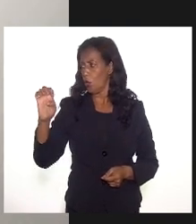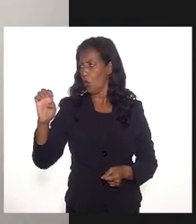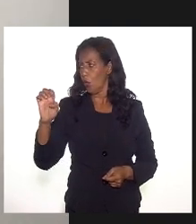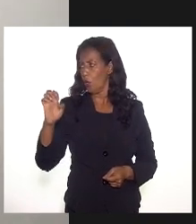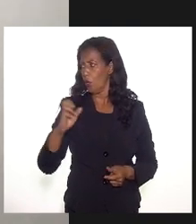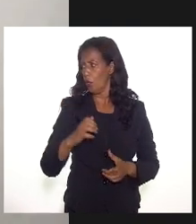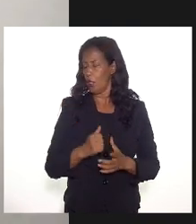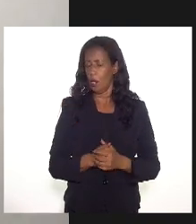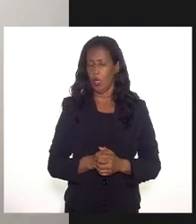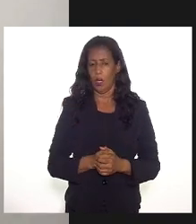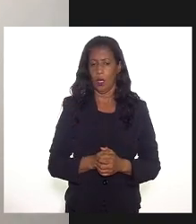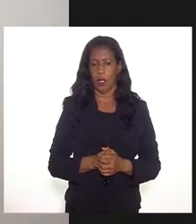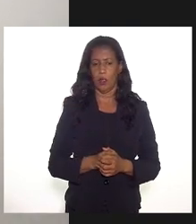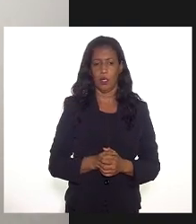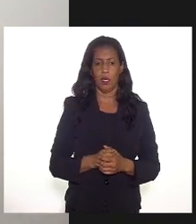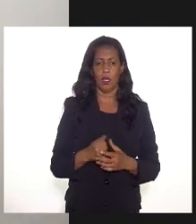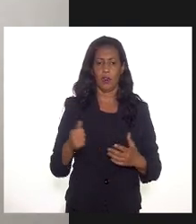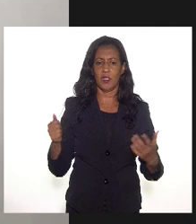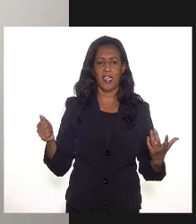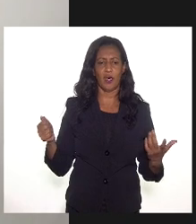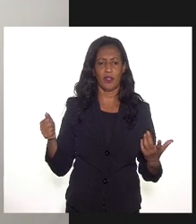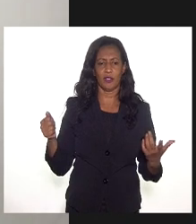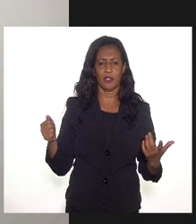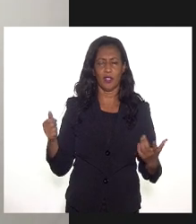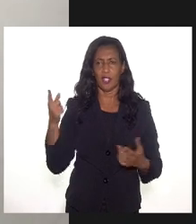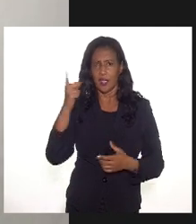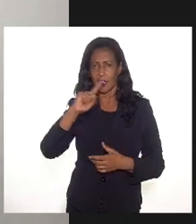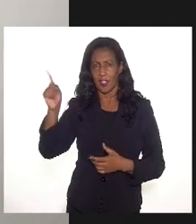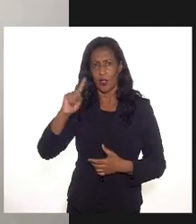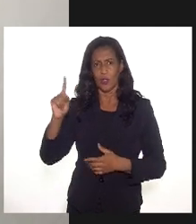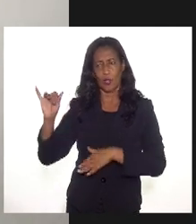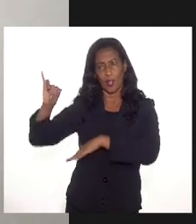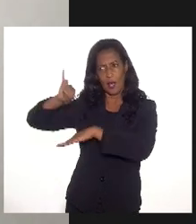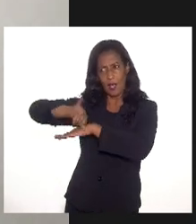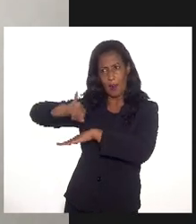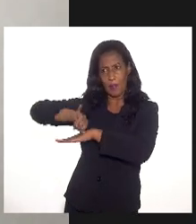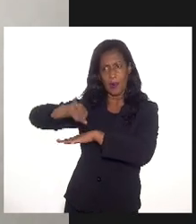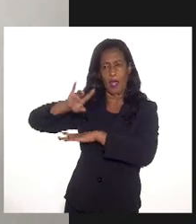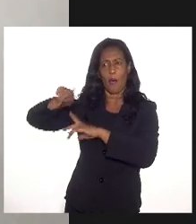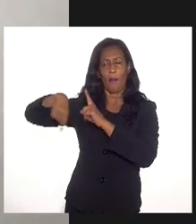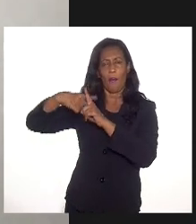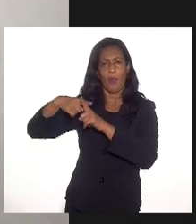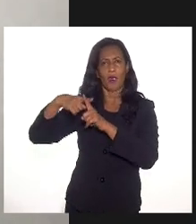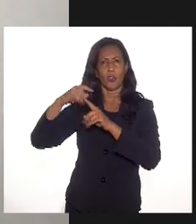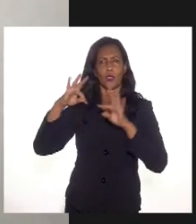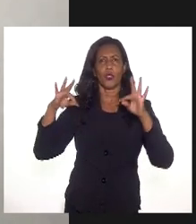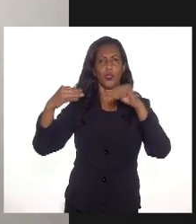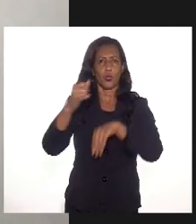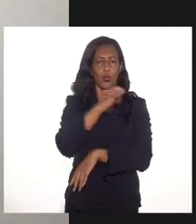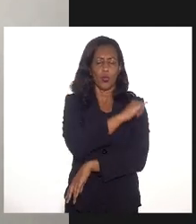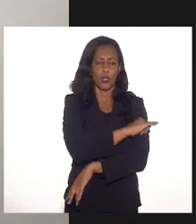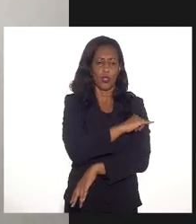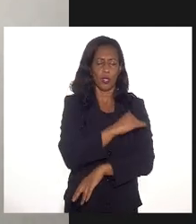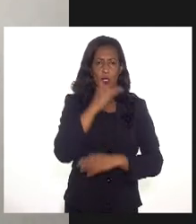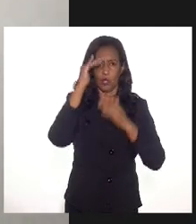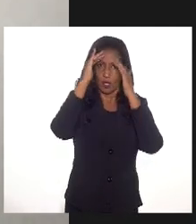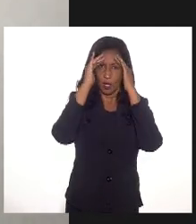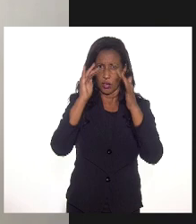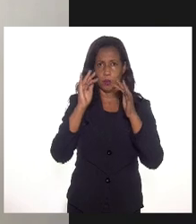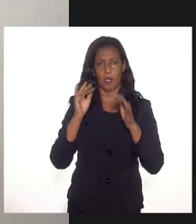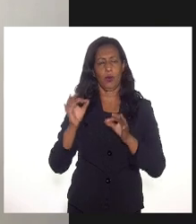amplo atendimento não só da capital, mas de todo o estado do Rio de Janeiro. Respeito à justiça,